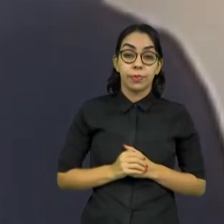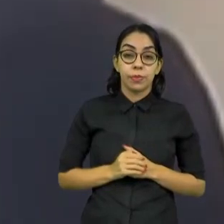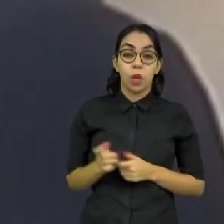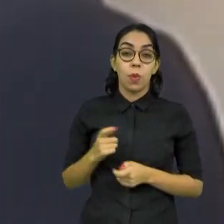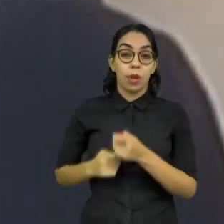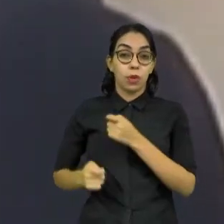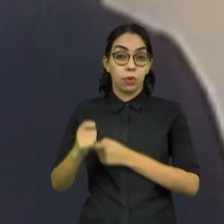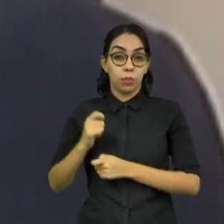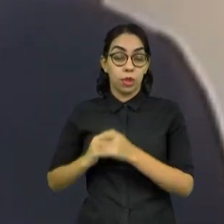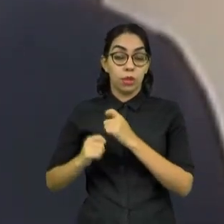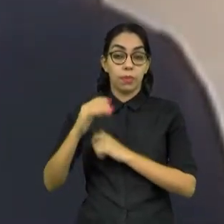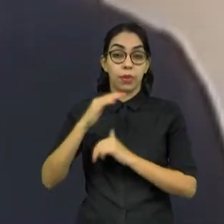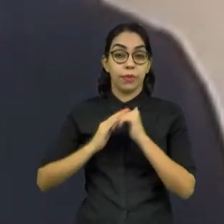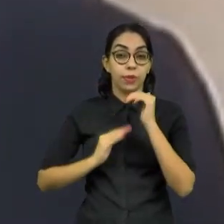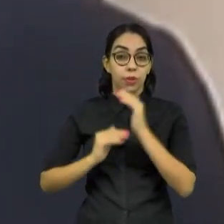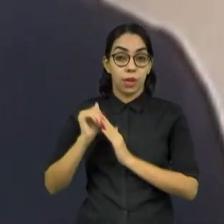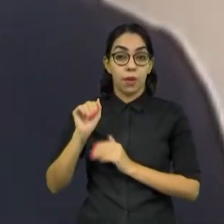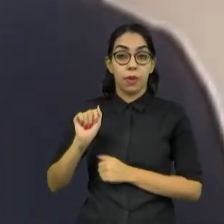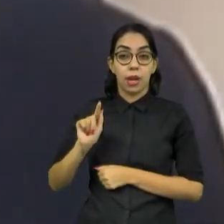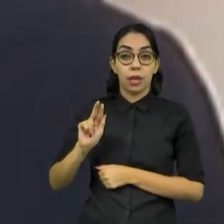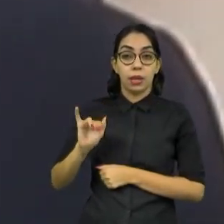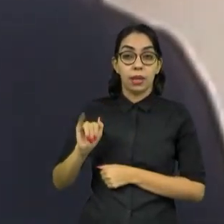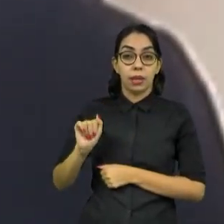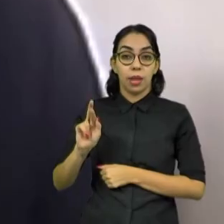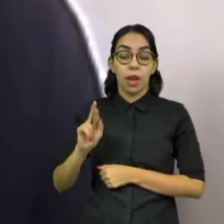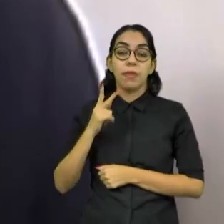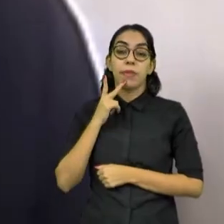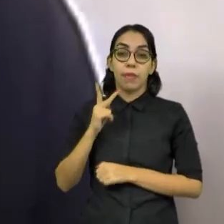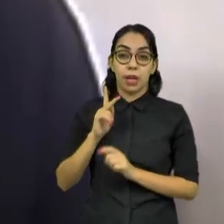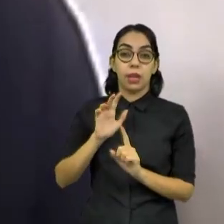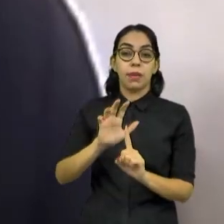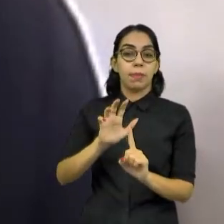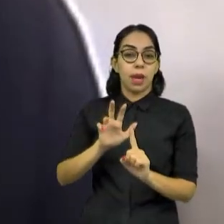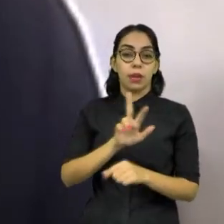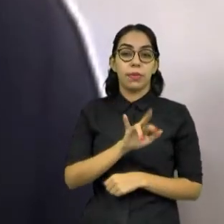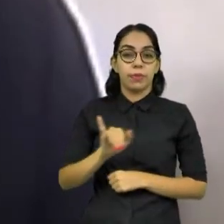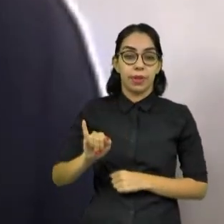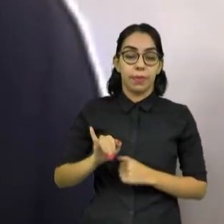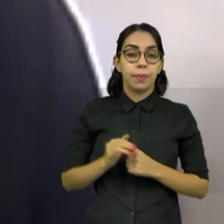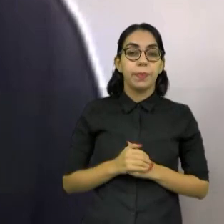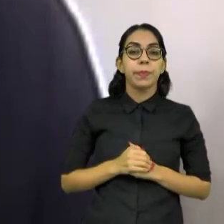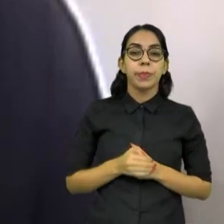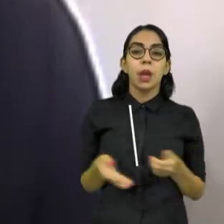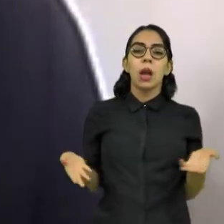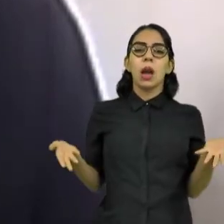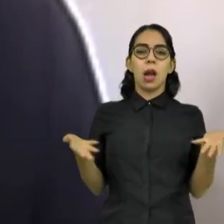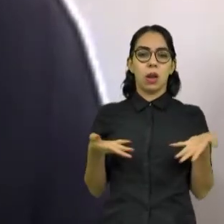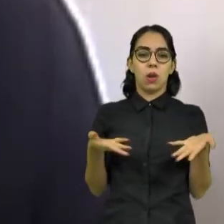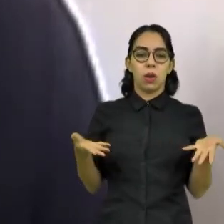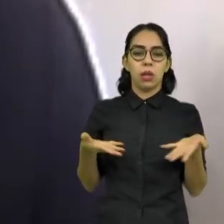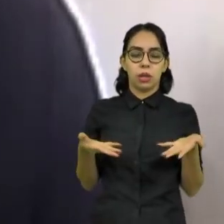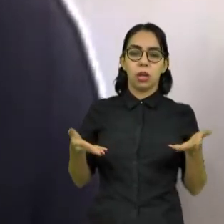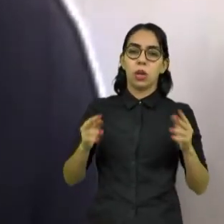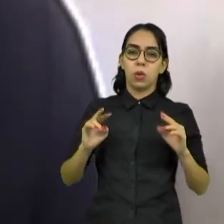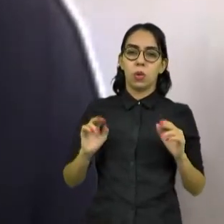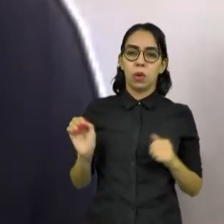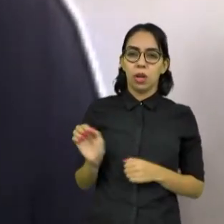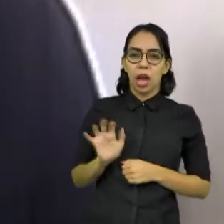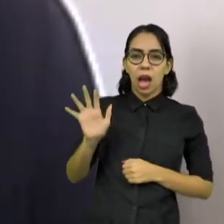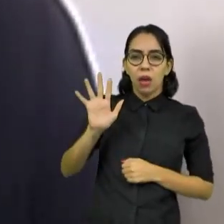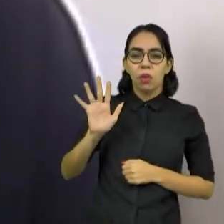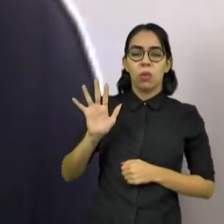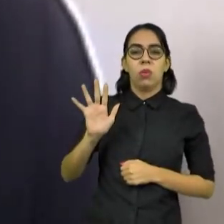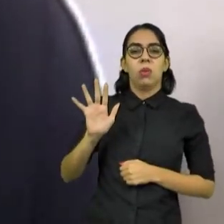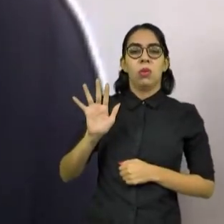Aguiar destaca os impactos desses reajustes. Esse último aumento do diesel é um aumento